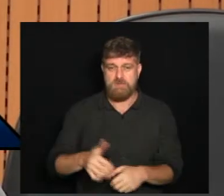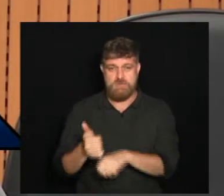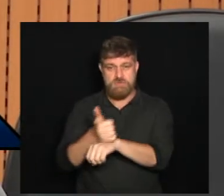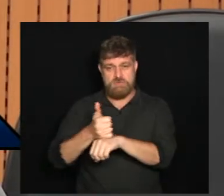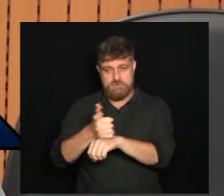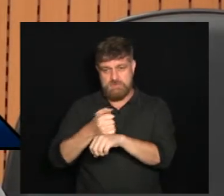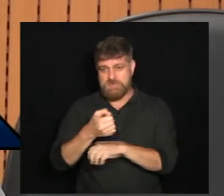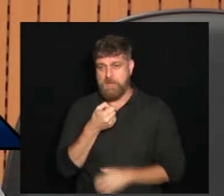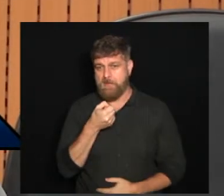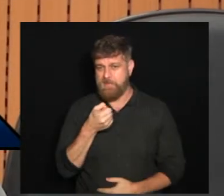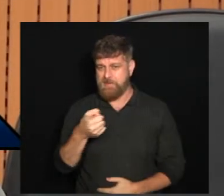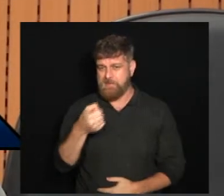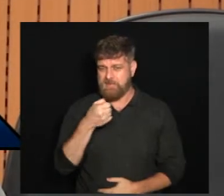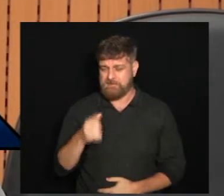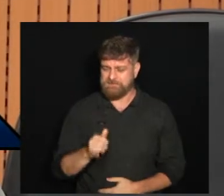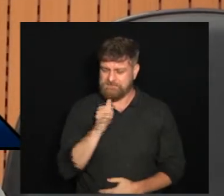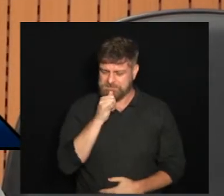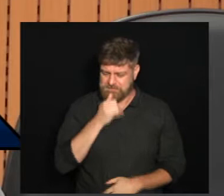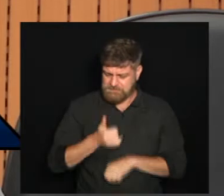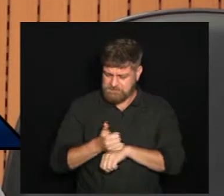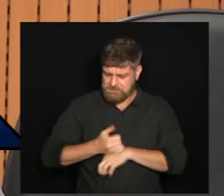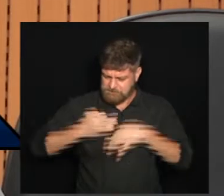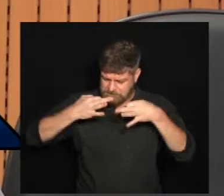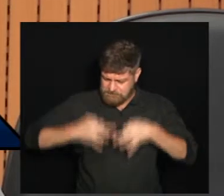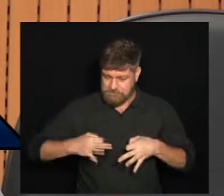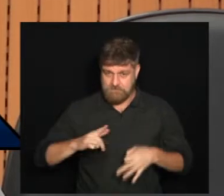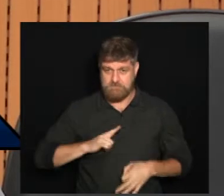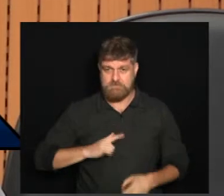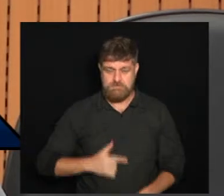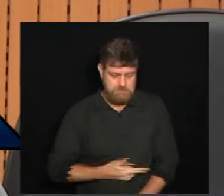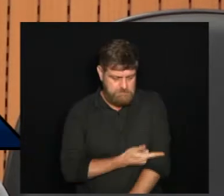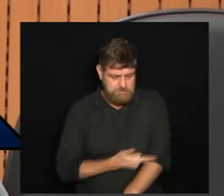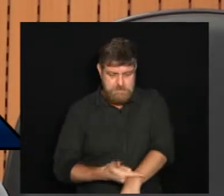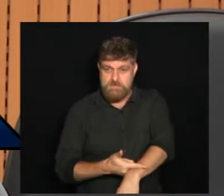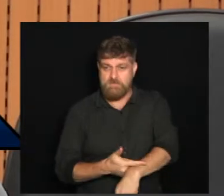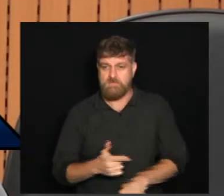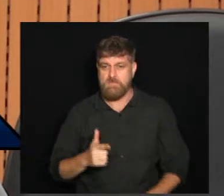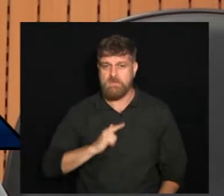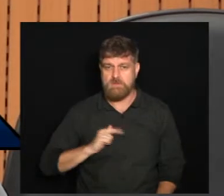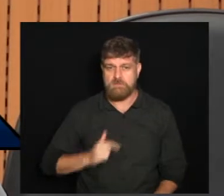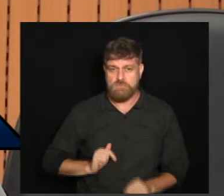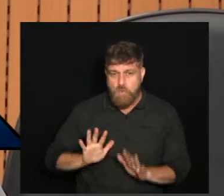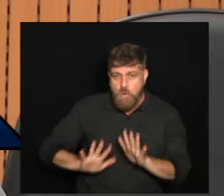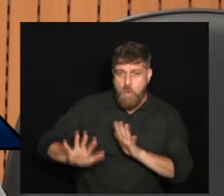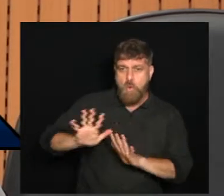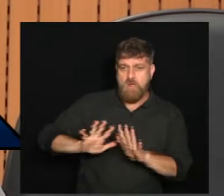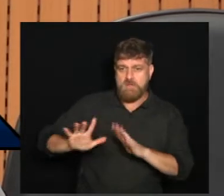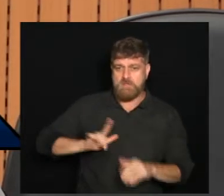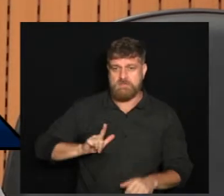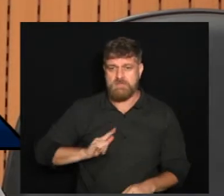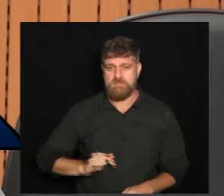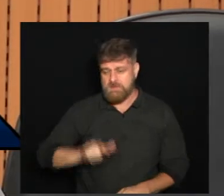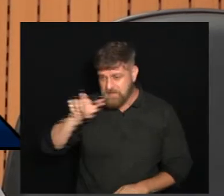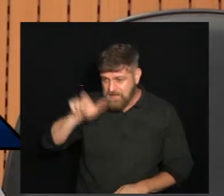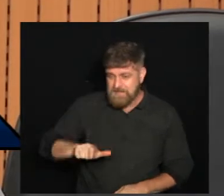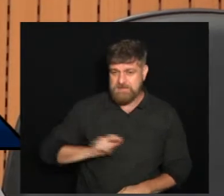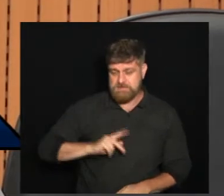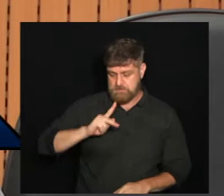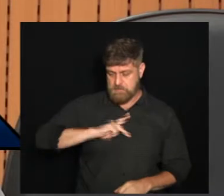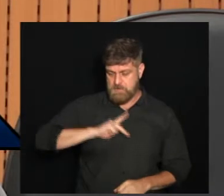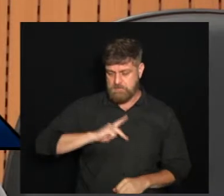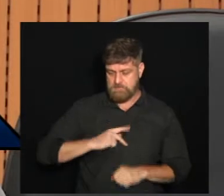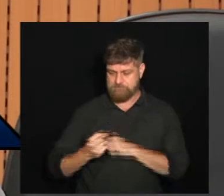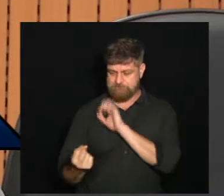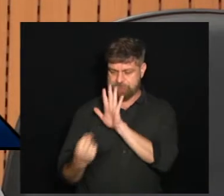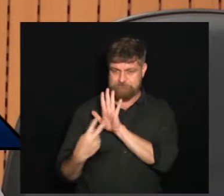um exemplo inequívoco de profissionalismo, força e retidão, tomando os cuidados possíveis para que eles próprios não se